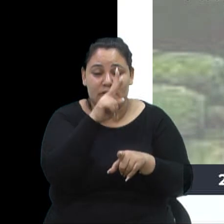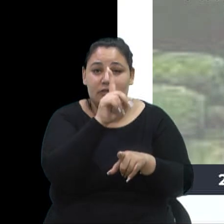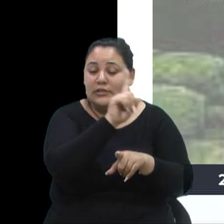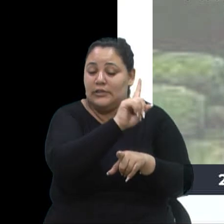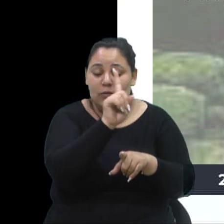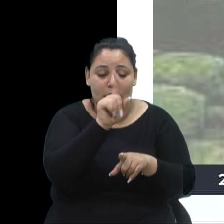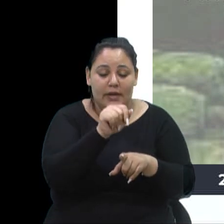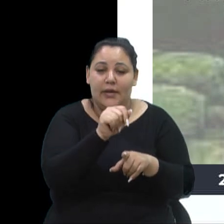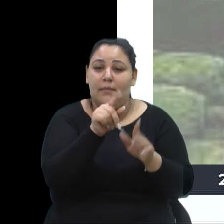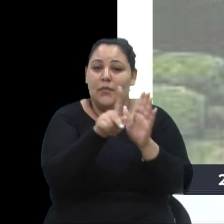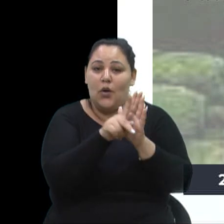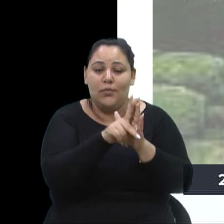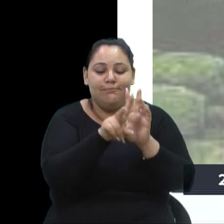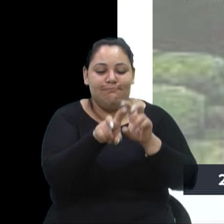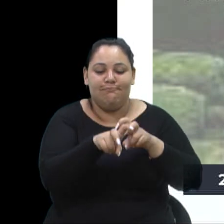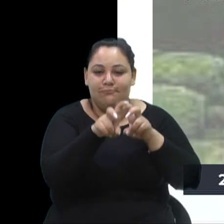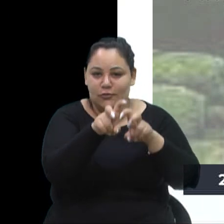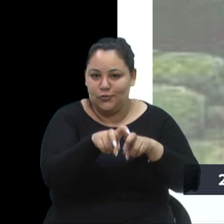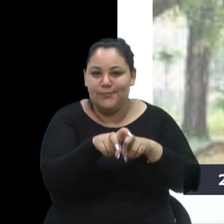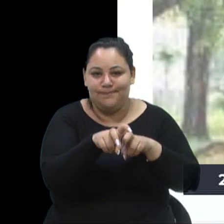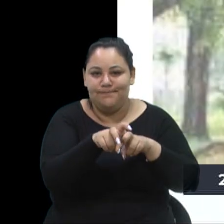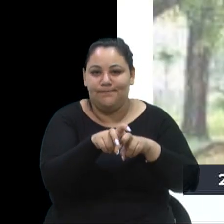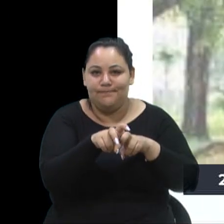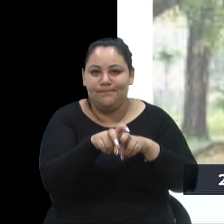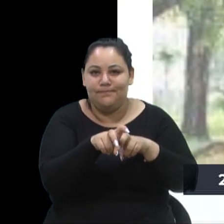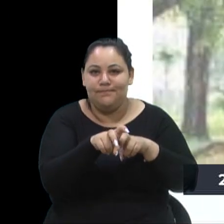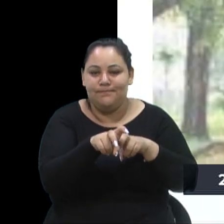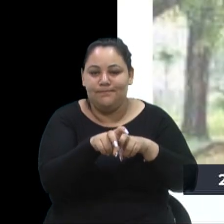agricultura, não se justificaria.